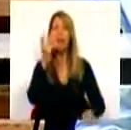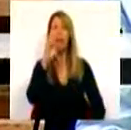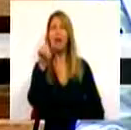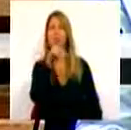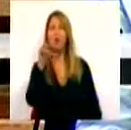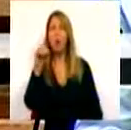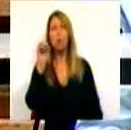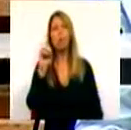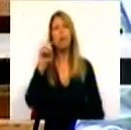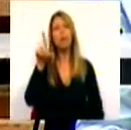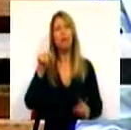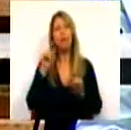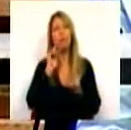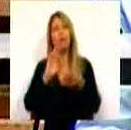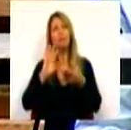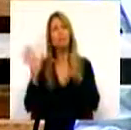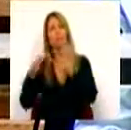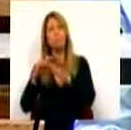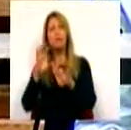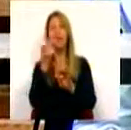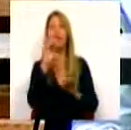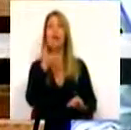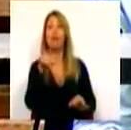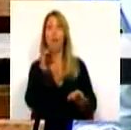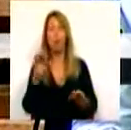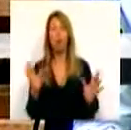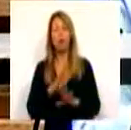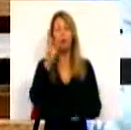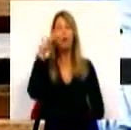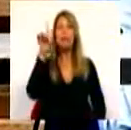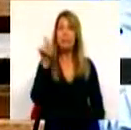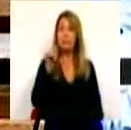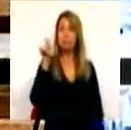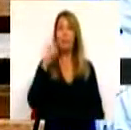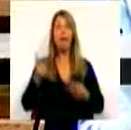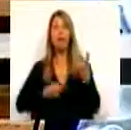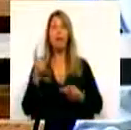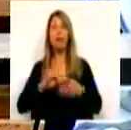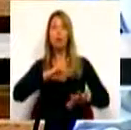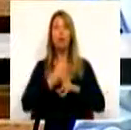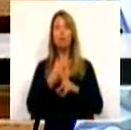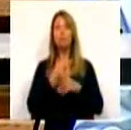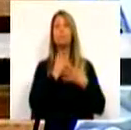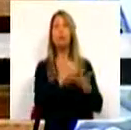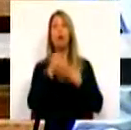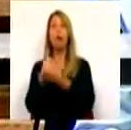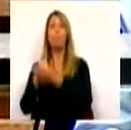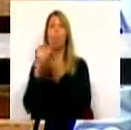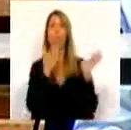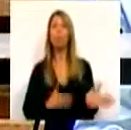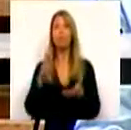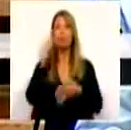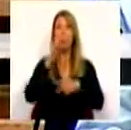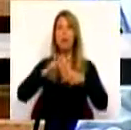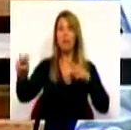um compromisso programático de, durante o primeiro semestre, avaliar todos os outros subsídios à produção de energia elétrica